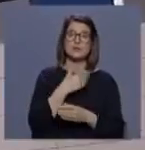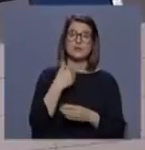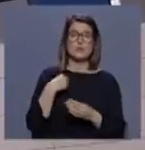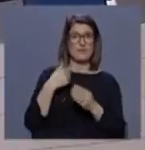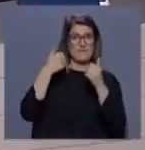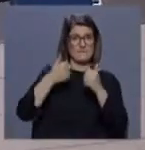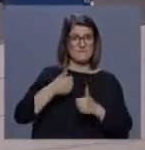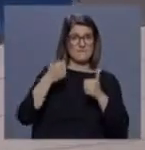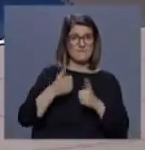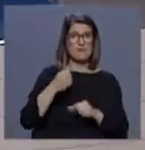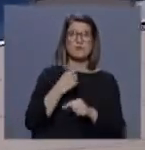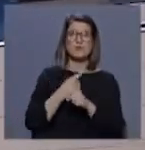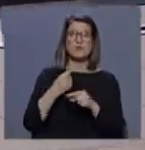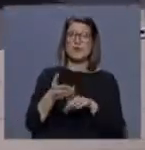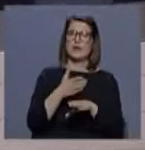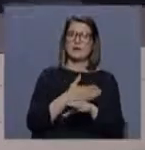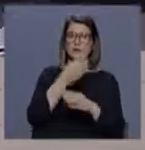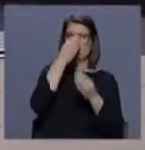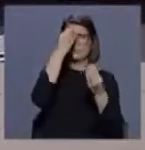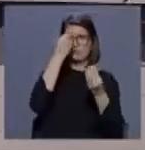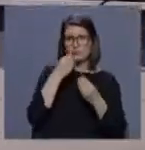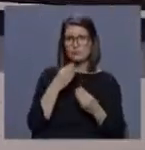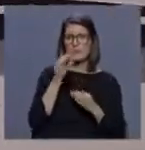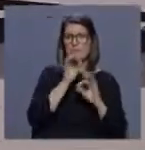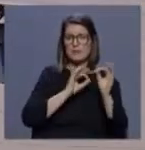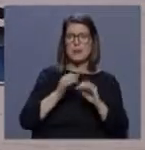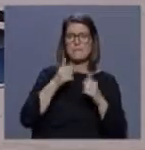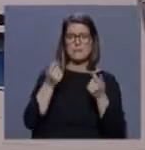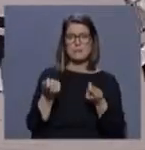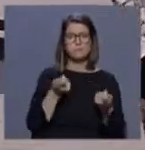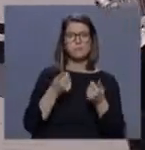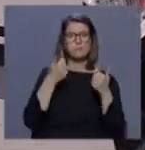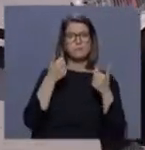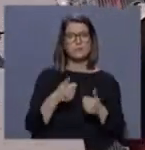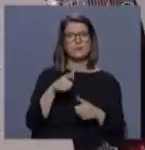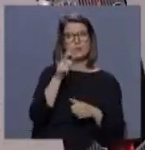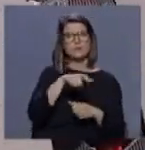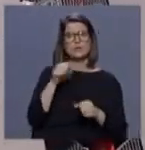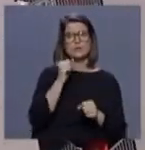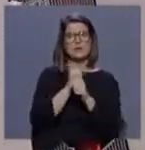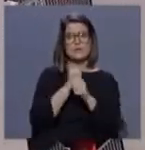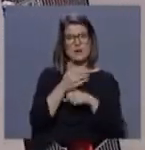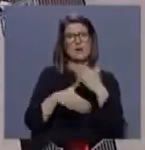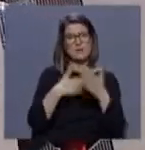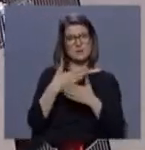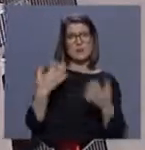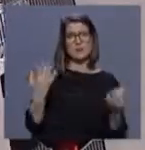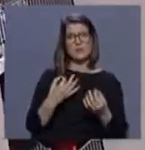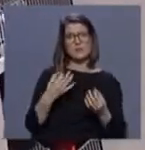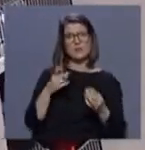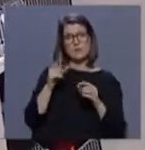saúde passou pela boa preparação, organização e prestação de quem esteve na linha da frente e na retaguarda.